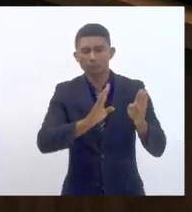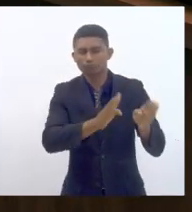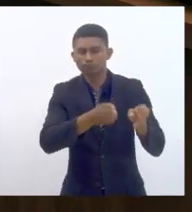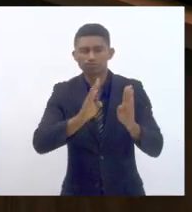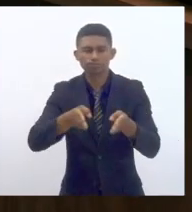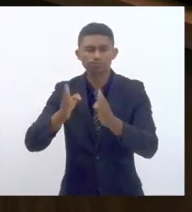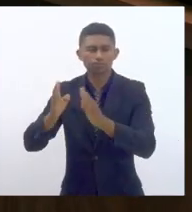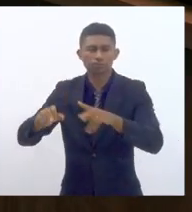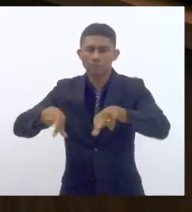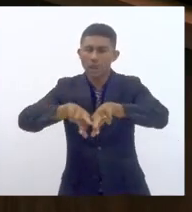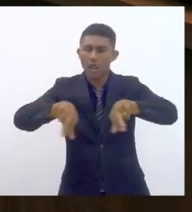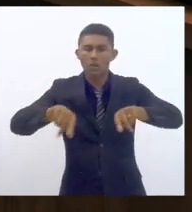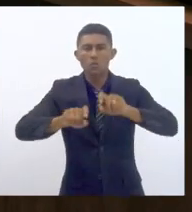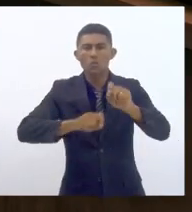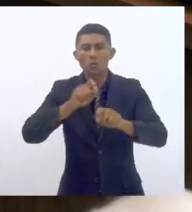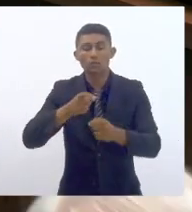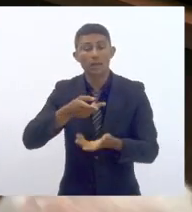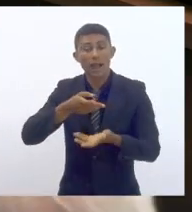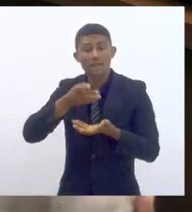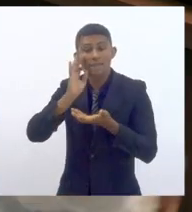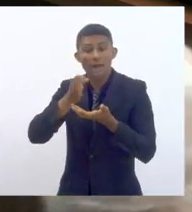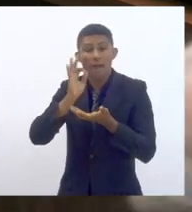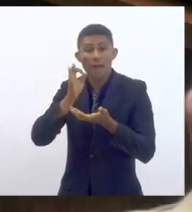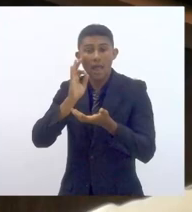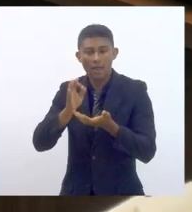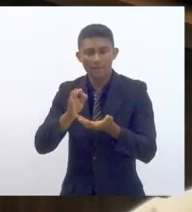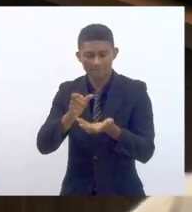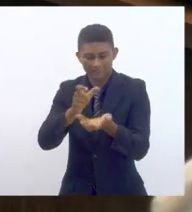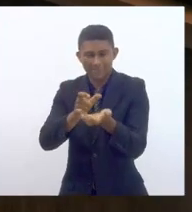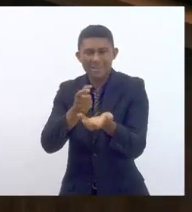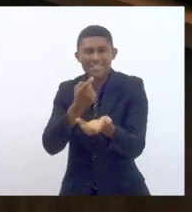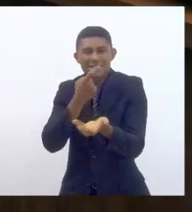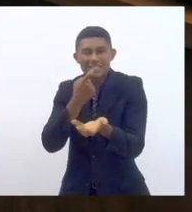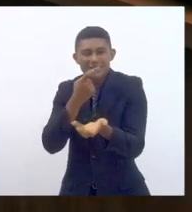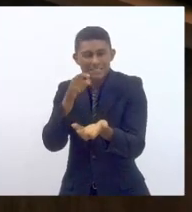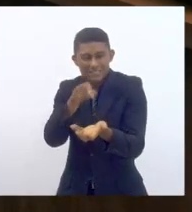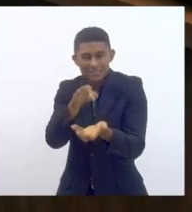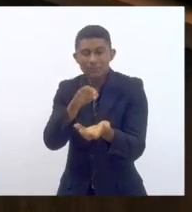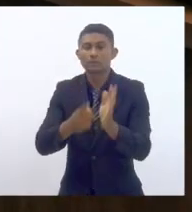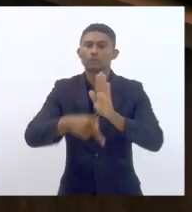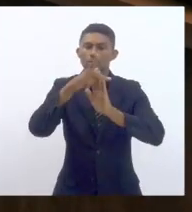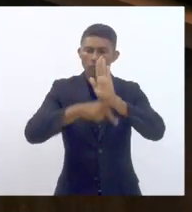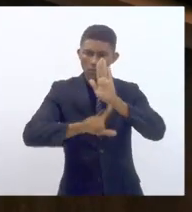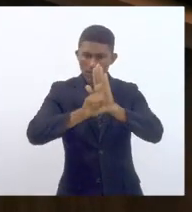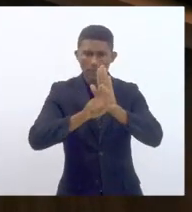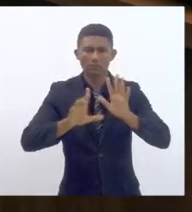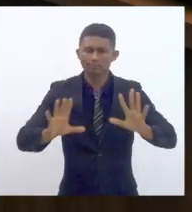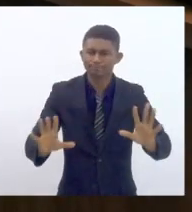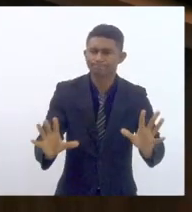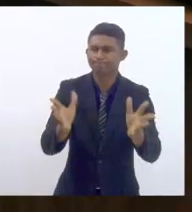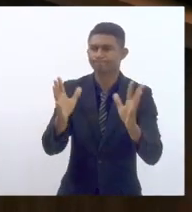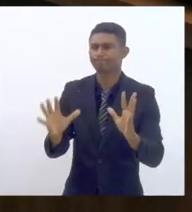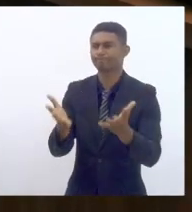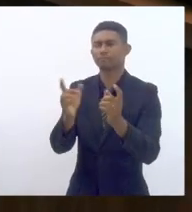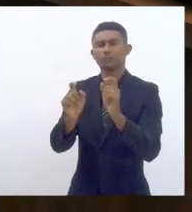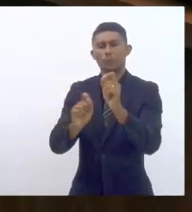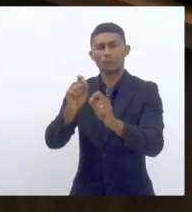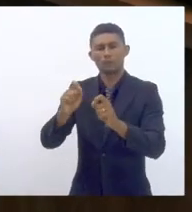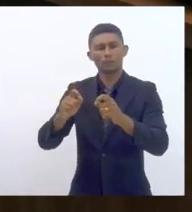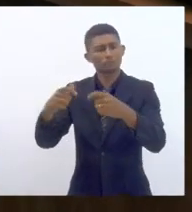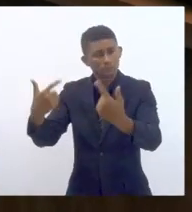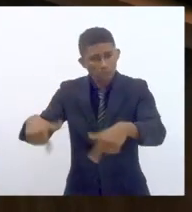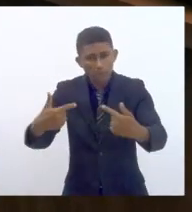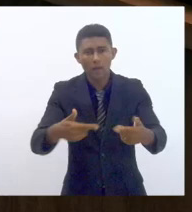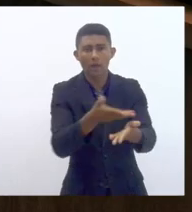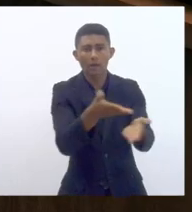para as cápsulas de café expresso. Inclusive, o projeto estimula, não determina, mas estimula um trabalho preferencial com